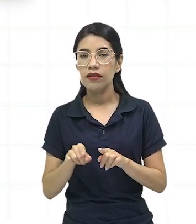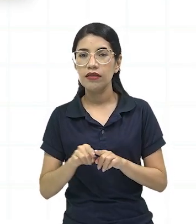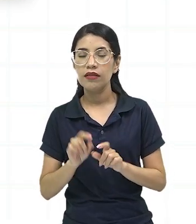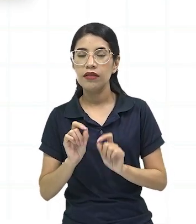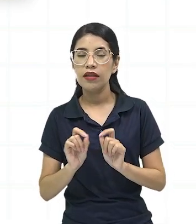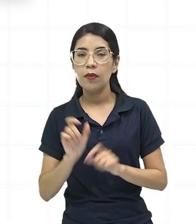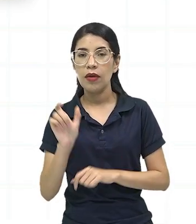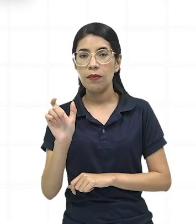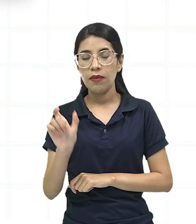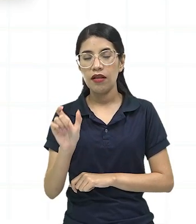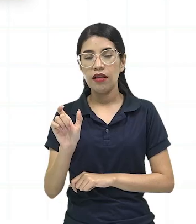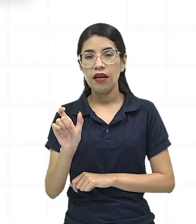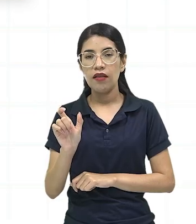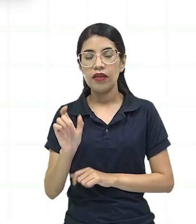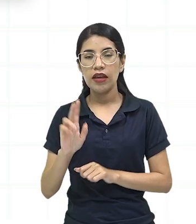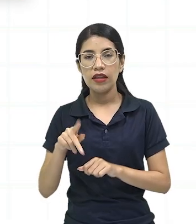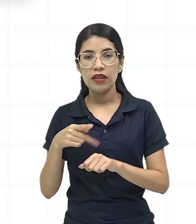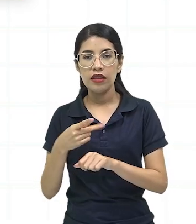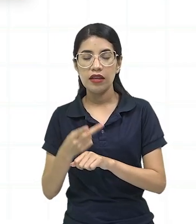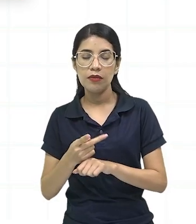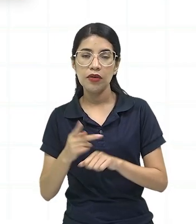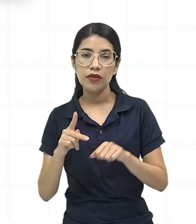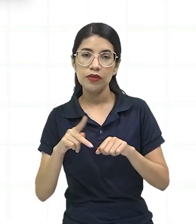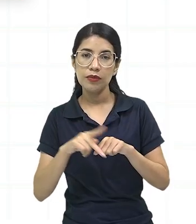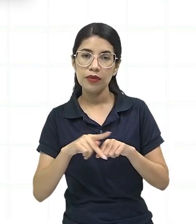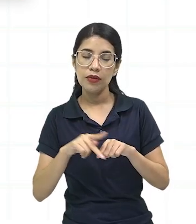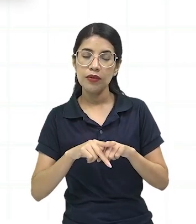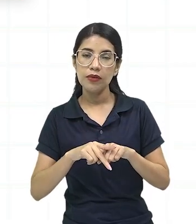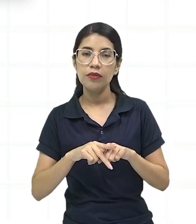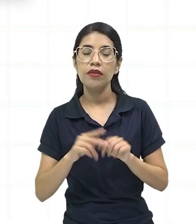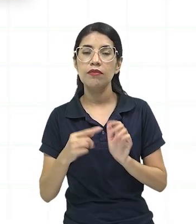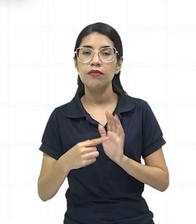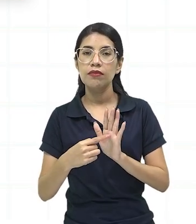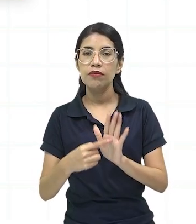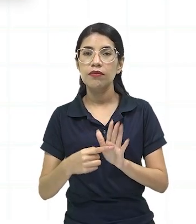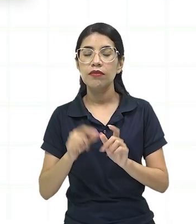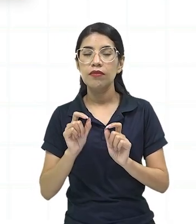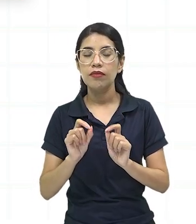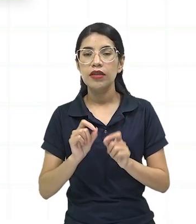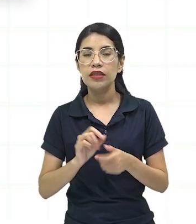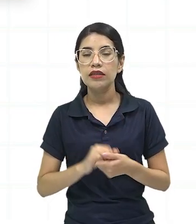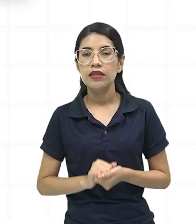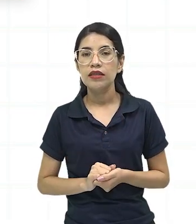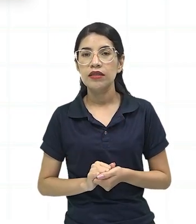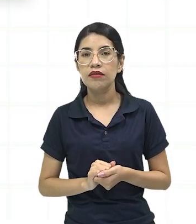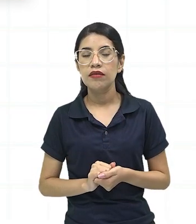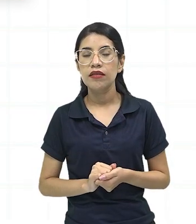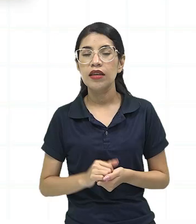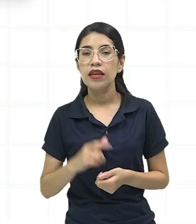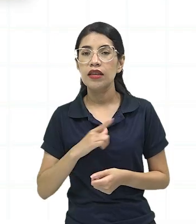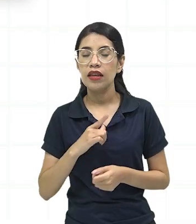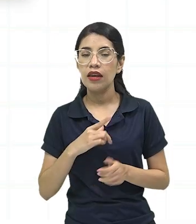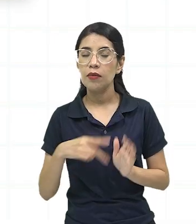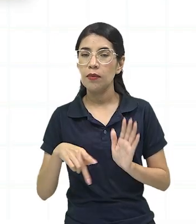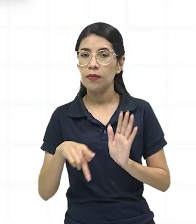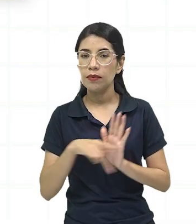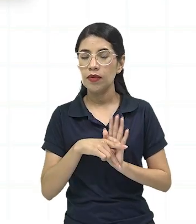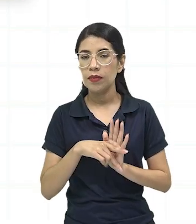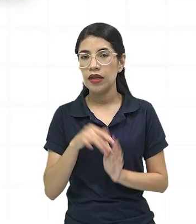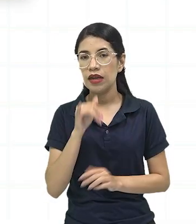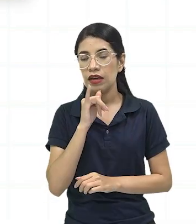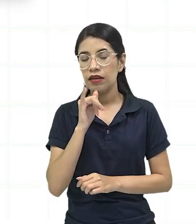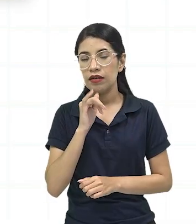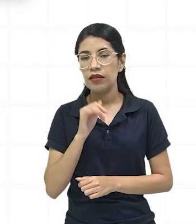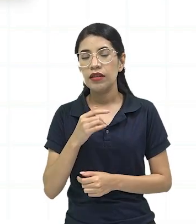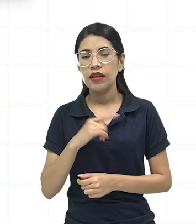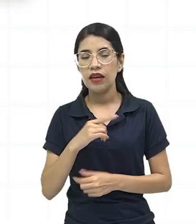uma palavra que aparece após o pronome. Geralmente essa palavra é indicada por uma coisa possuída. Se tem posse, tem que ter